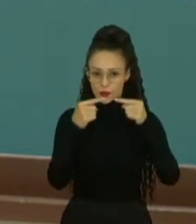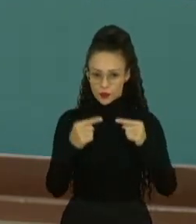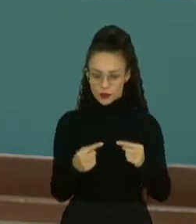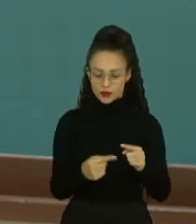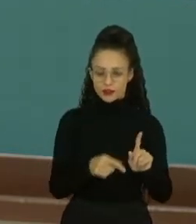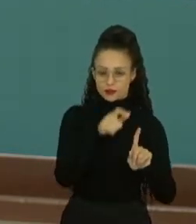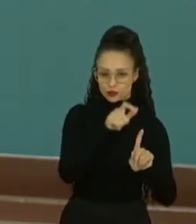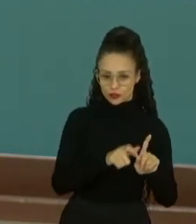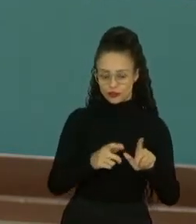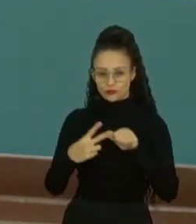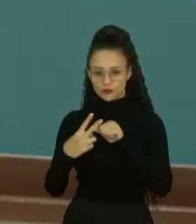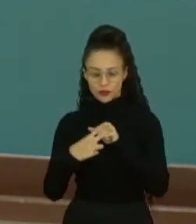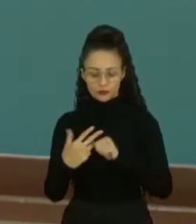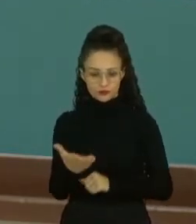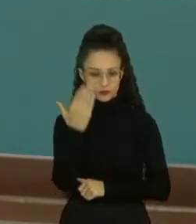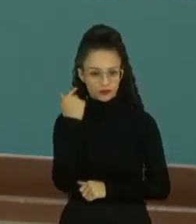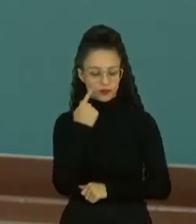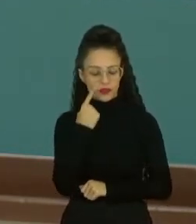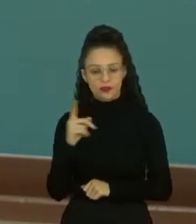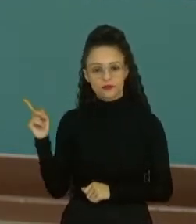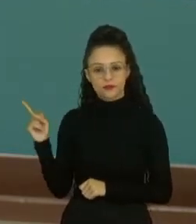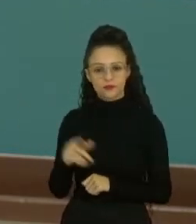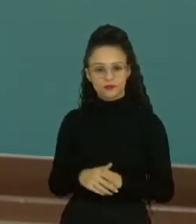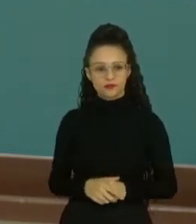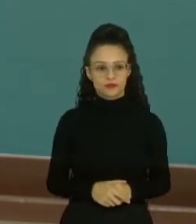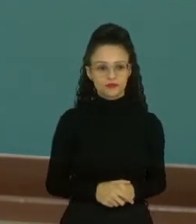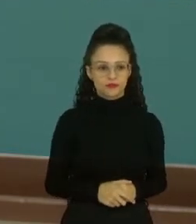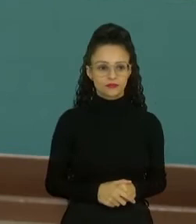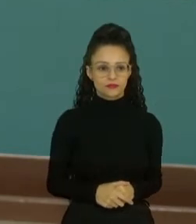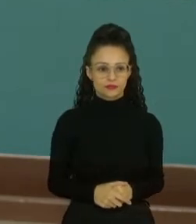o sujeito e o verbo. Vamos lá?